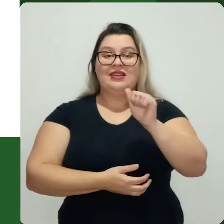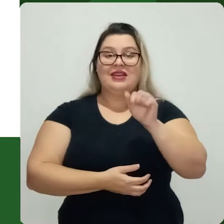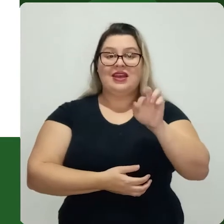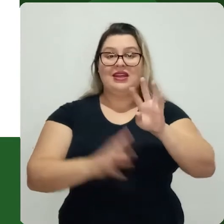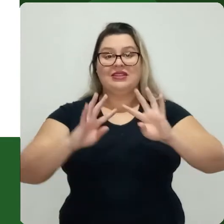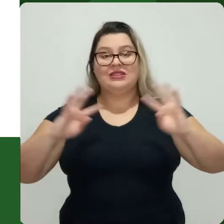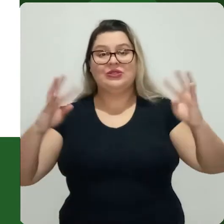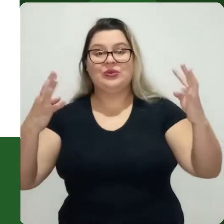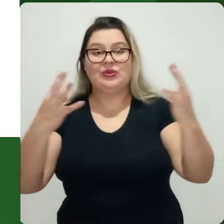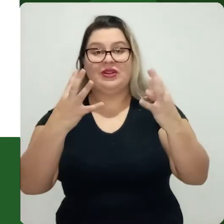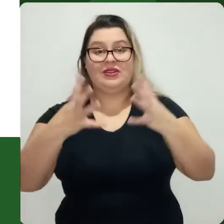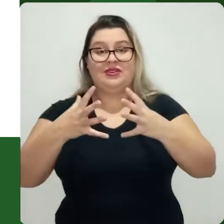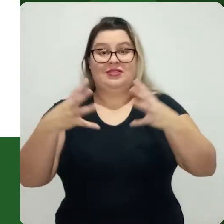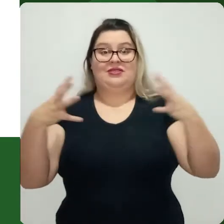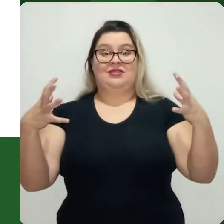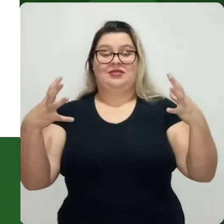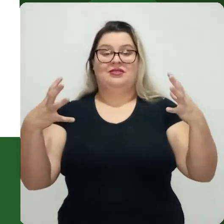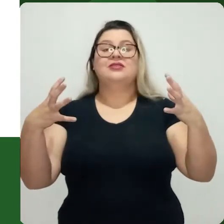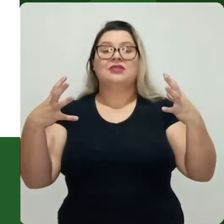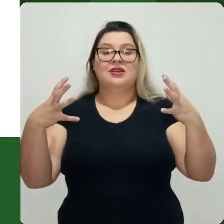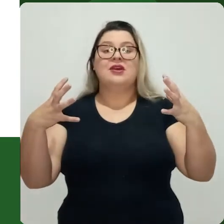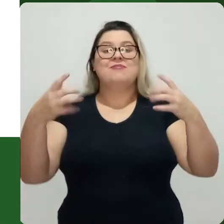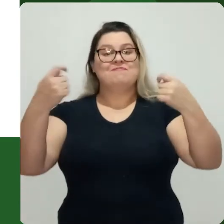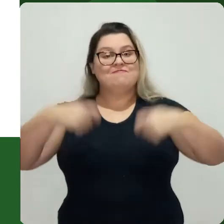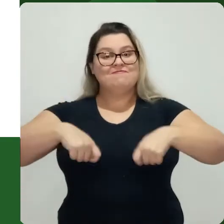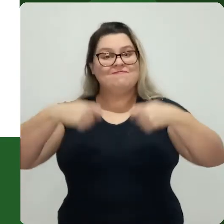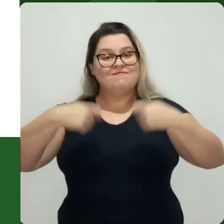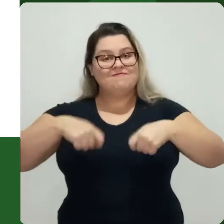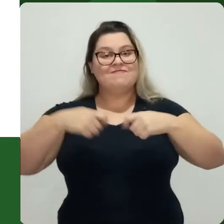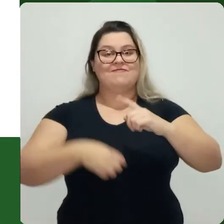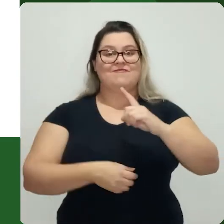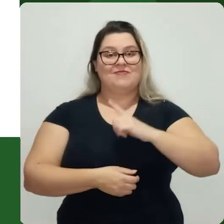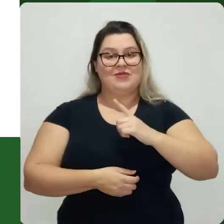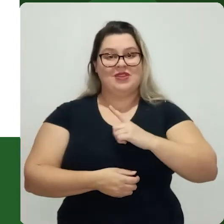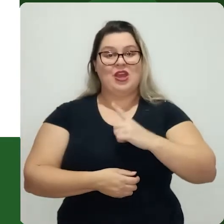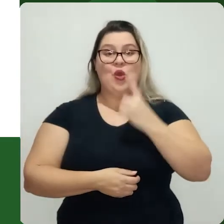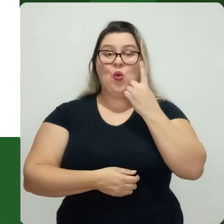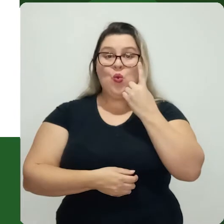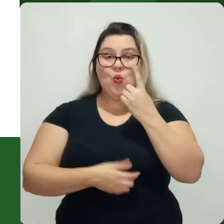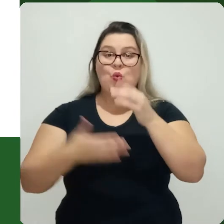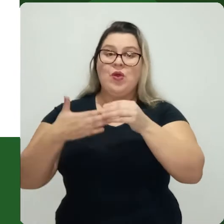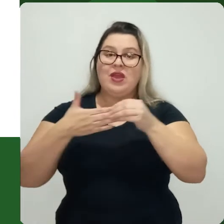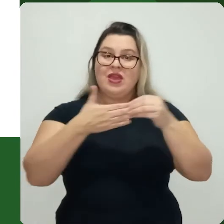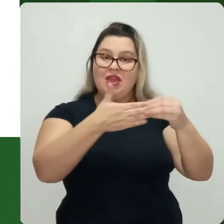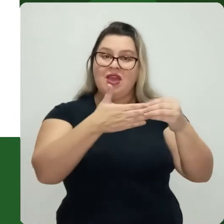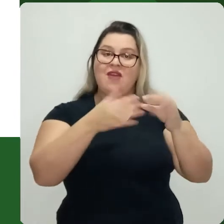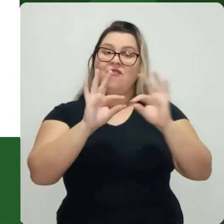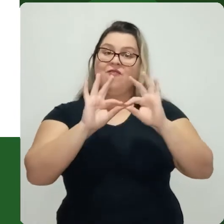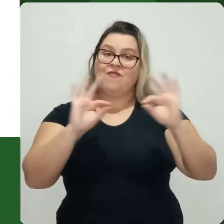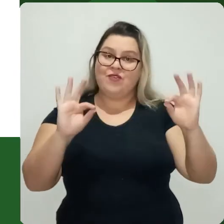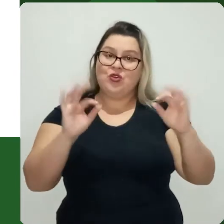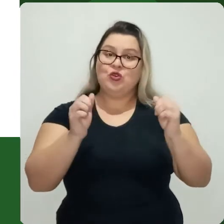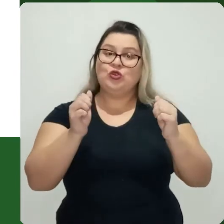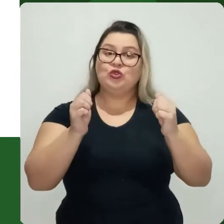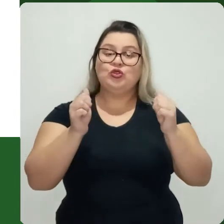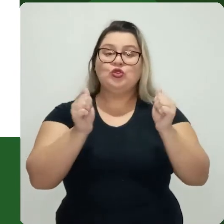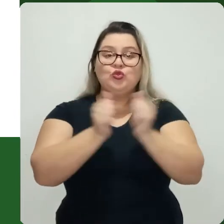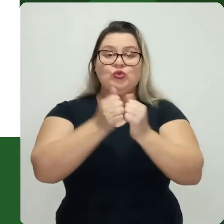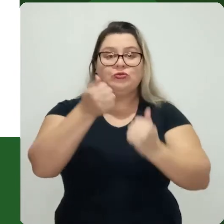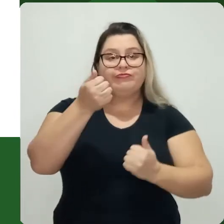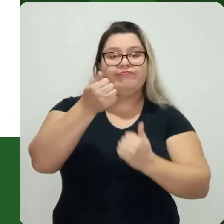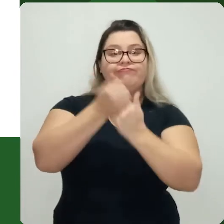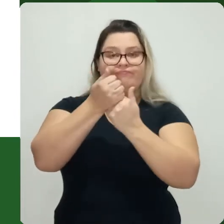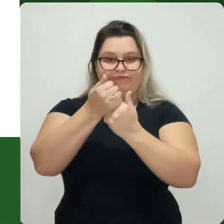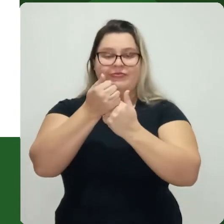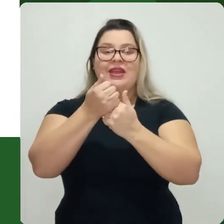teares circulares de grande diâmetro, devem existir pelo menos um guia-fio por alimentador, que fica